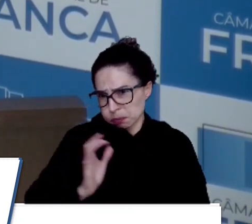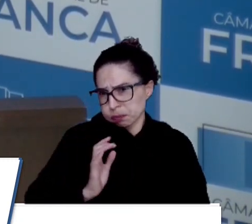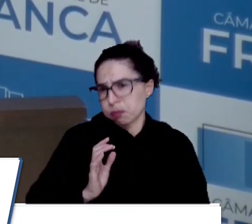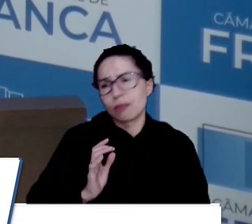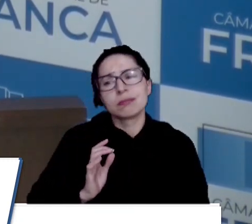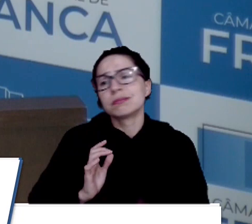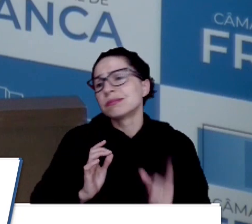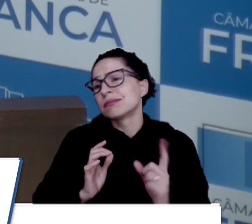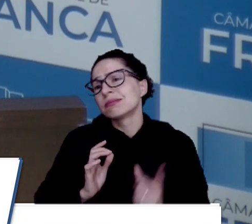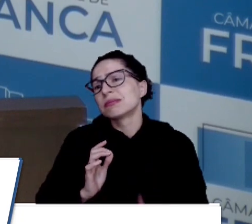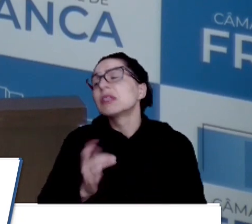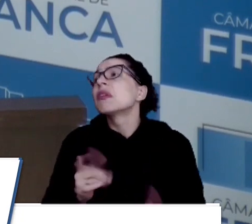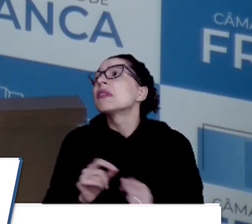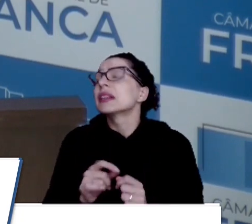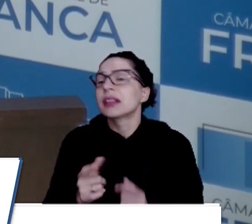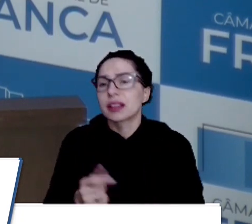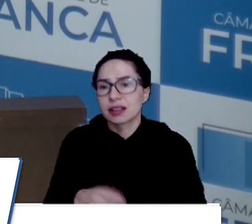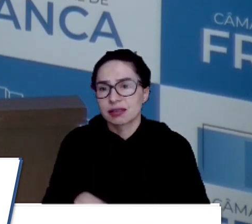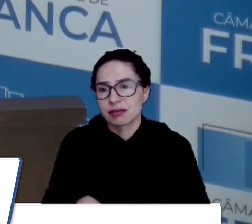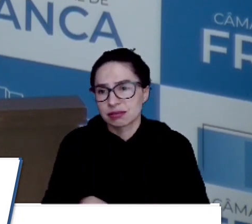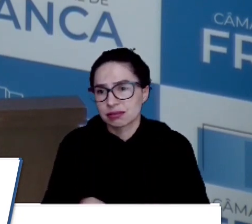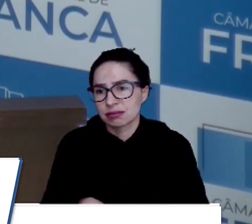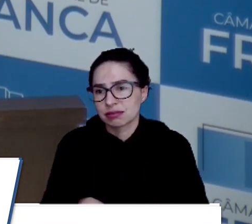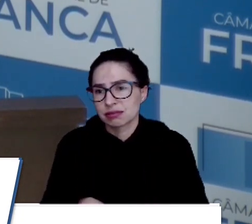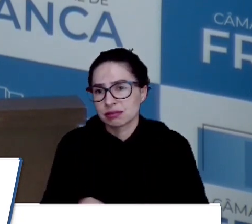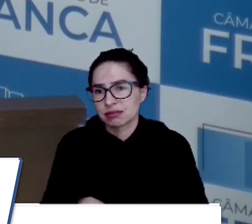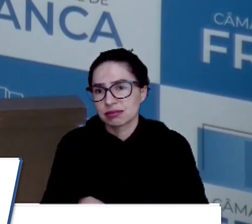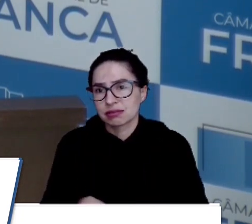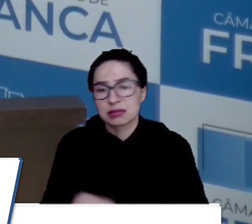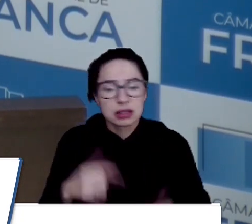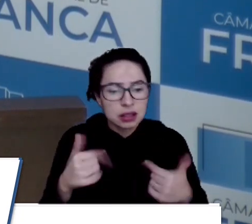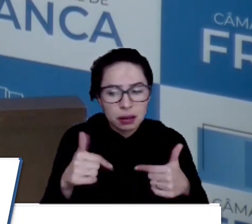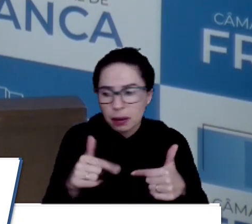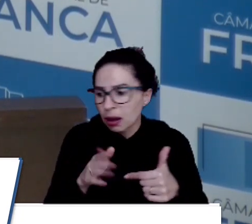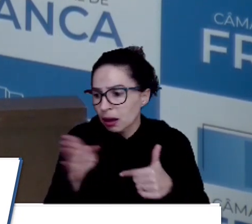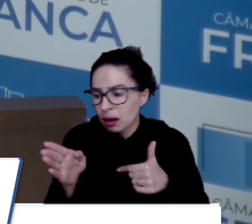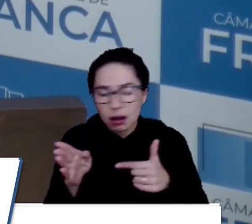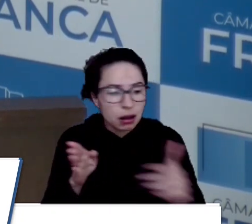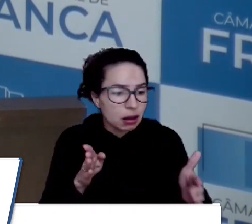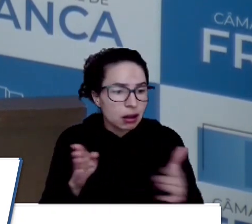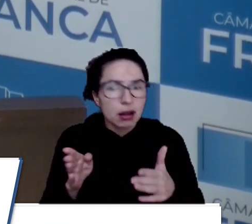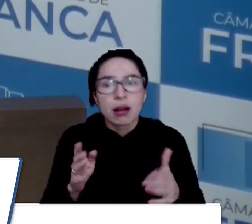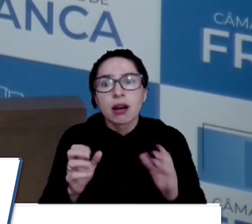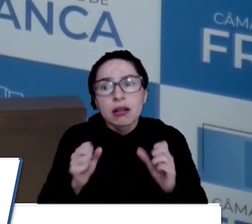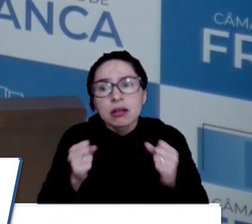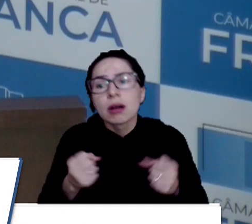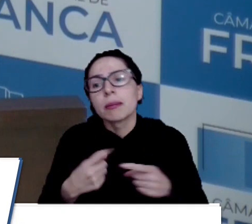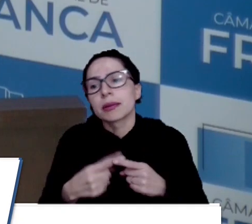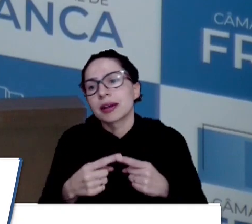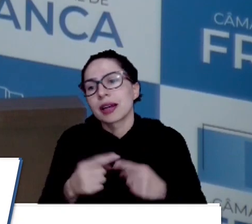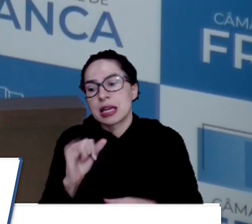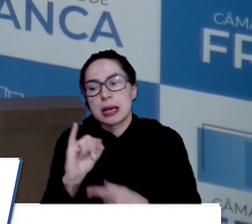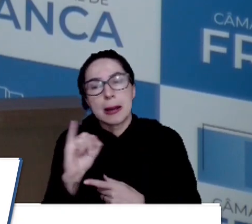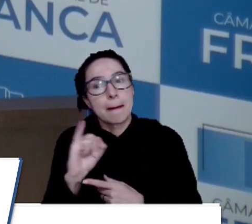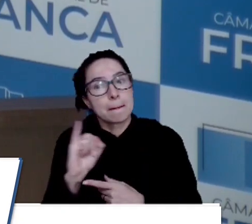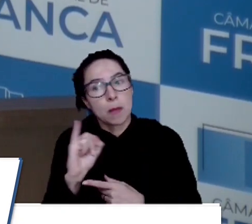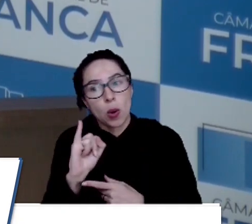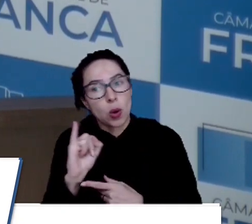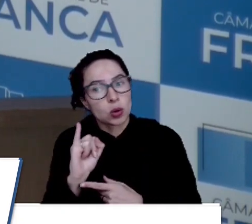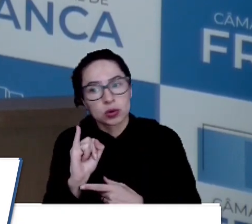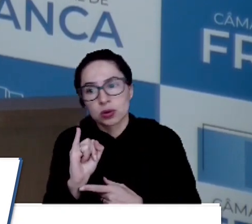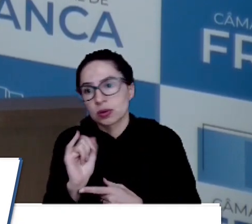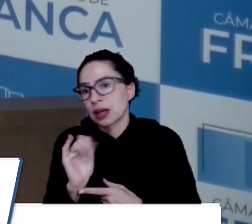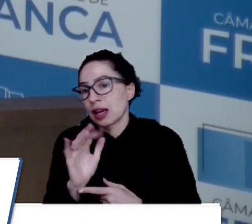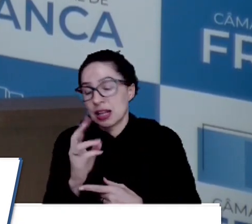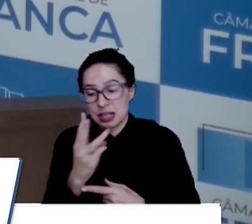você vai fazer trabalhando em 2 serviços, se matando? Por quê? Porque a carga tributária, a hora que ele for pegar os